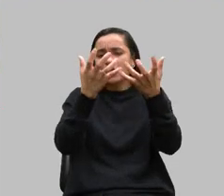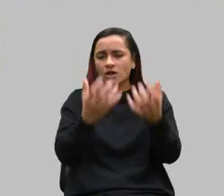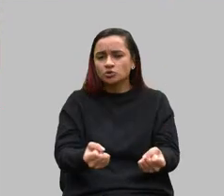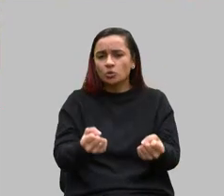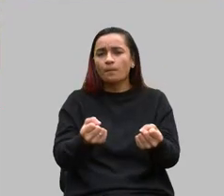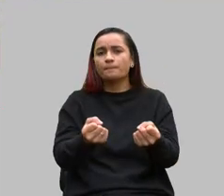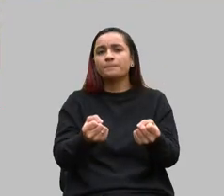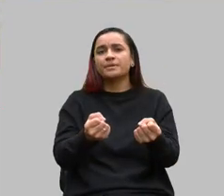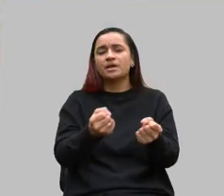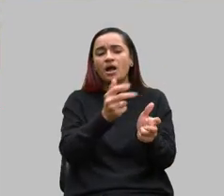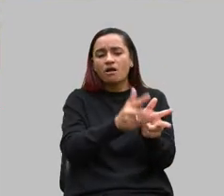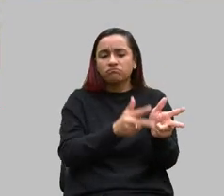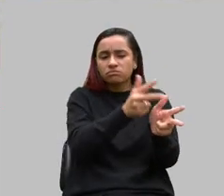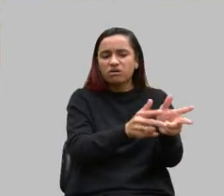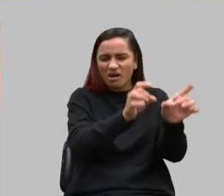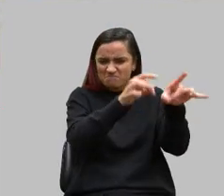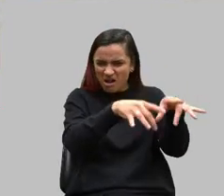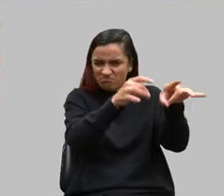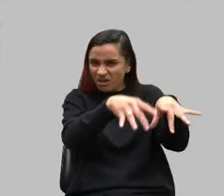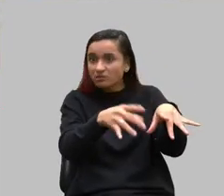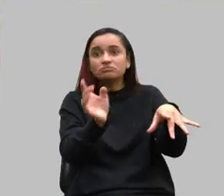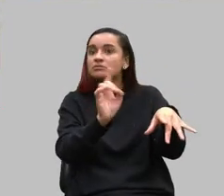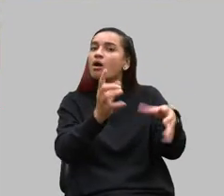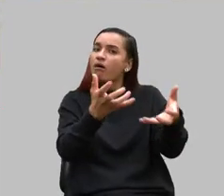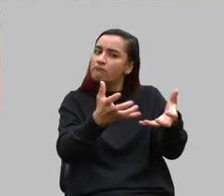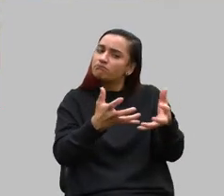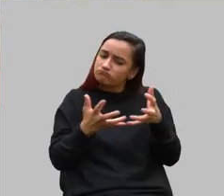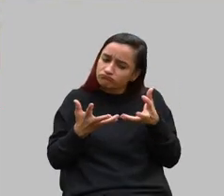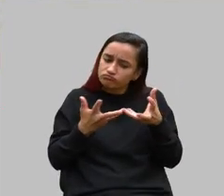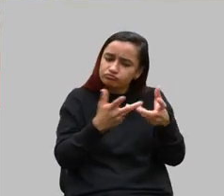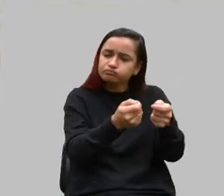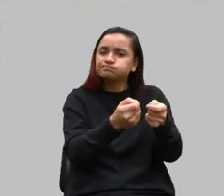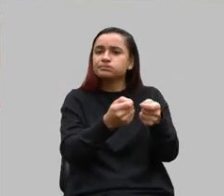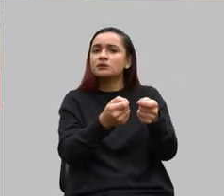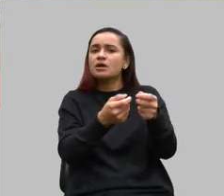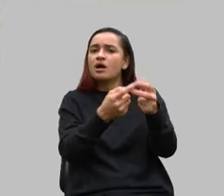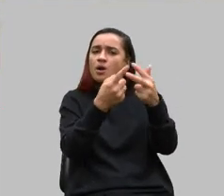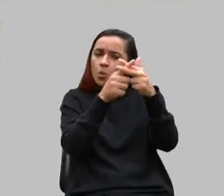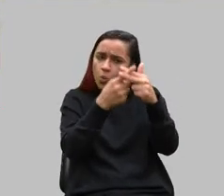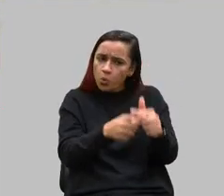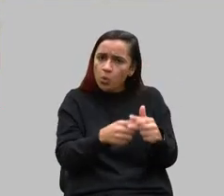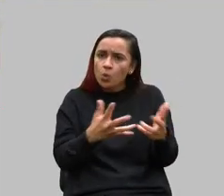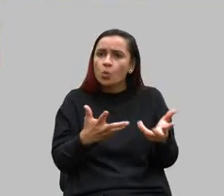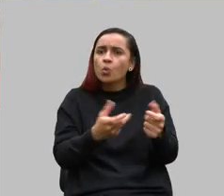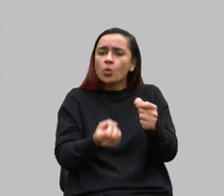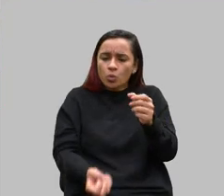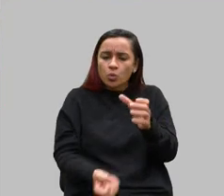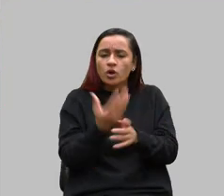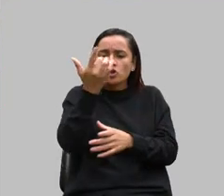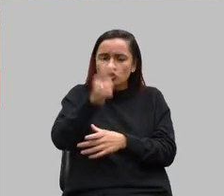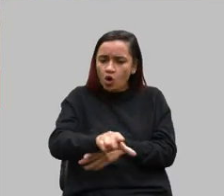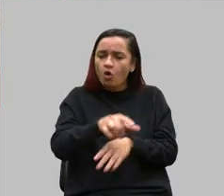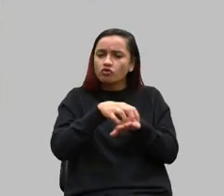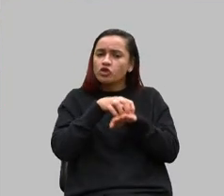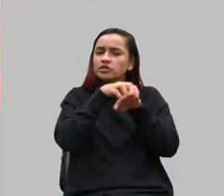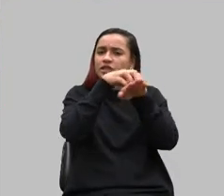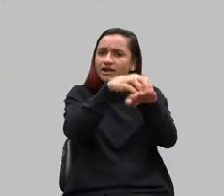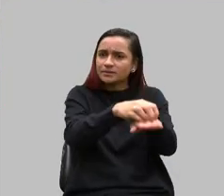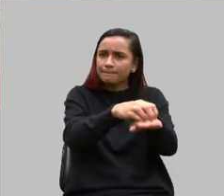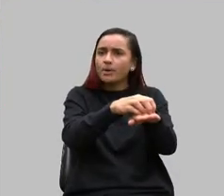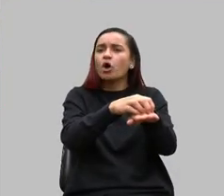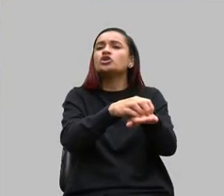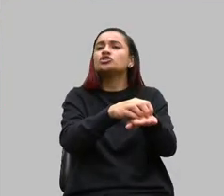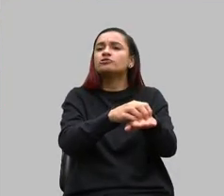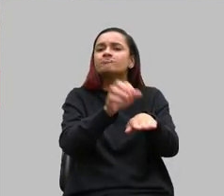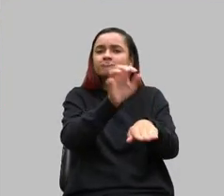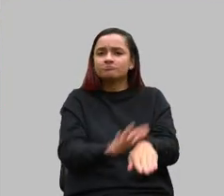malhas abandonadas recriando a capilaridade quer dizer recriando o transporte de carga geral fazendo com que a